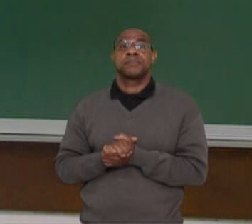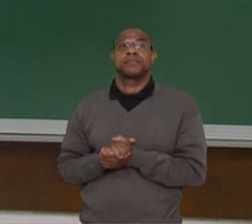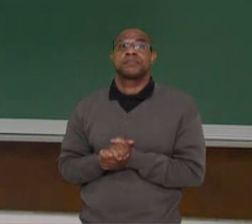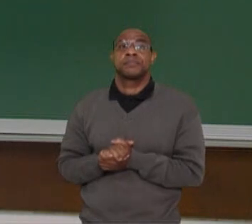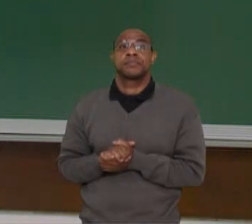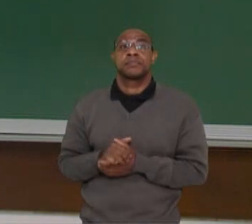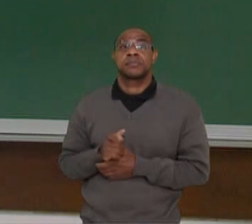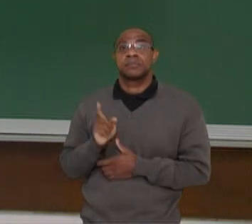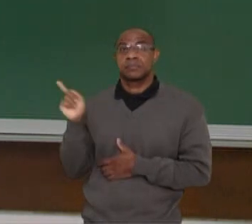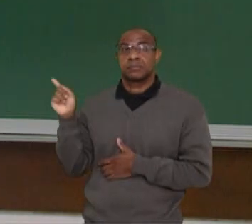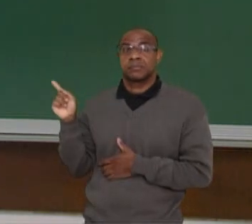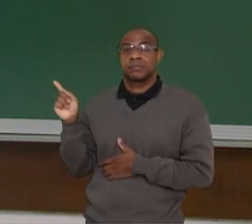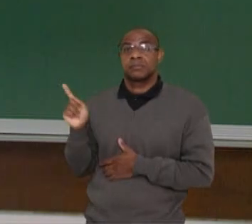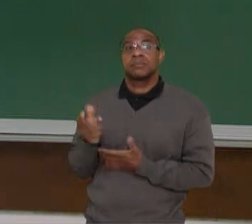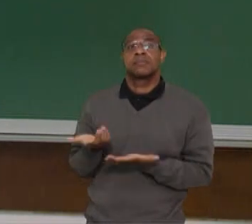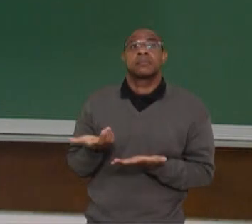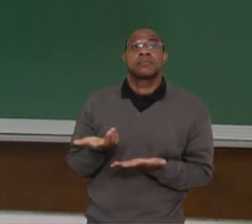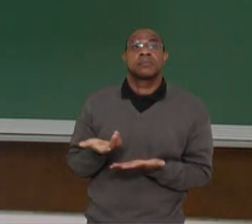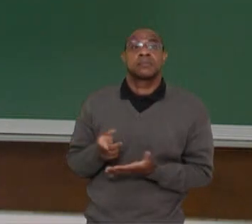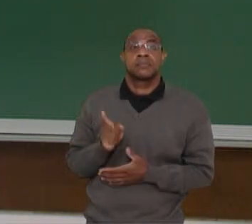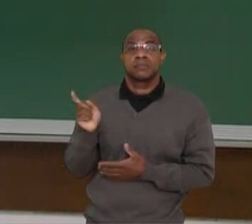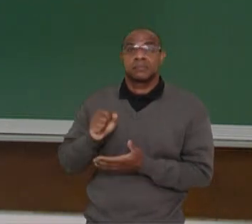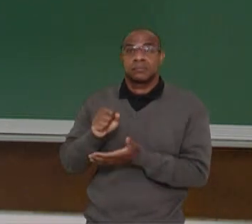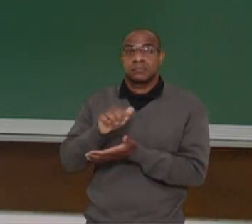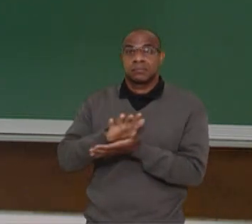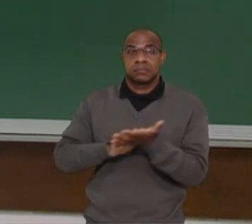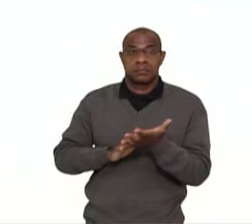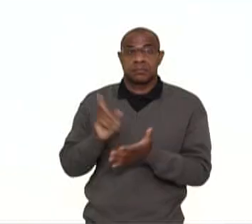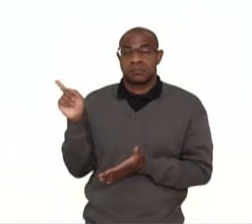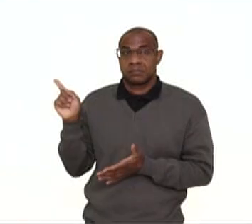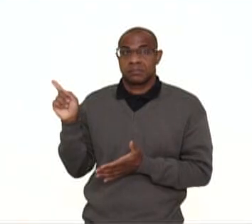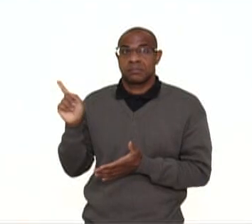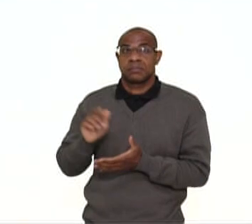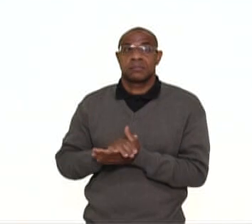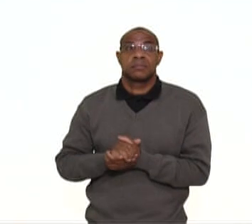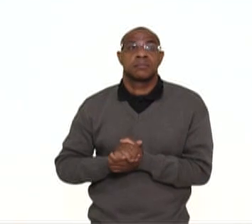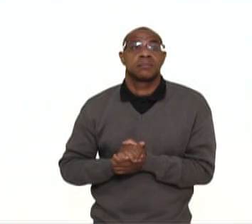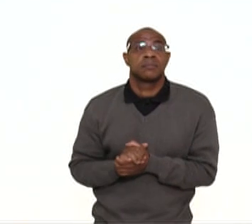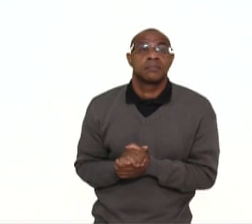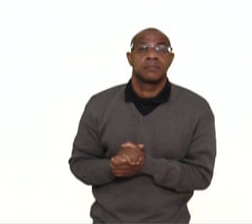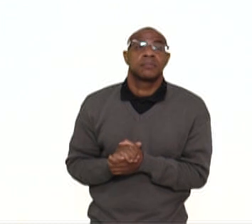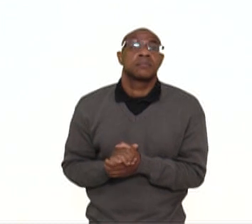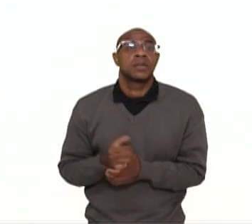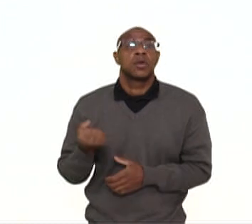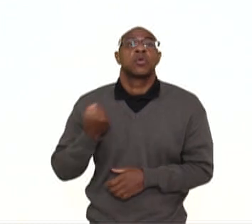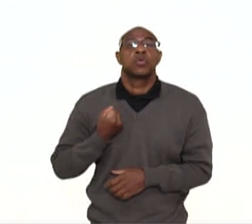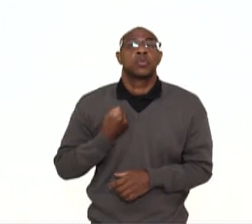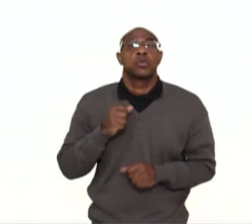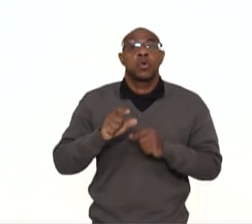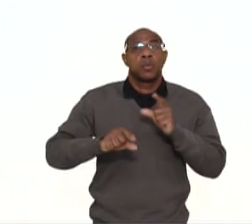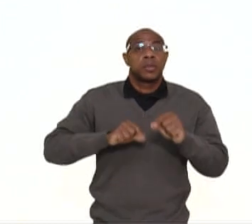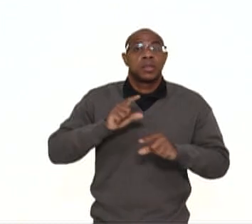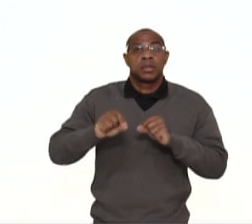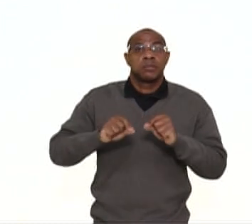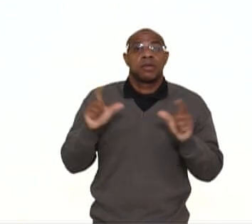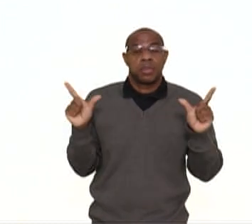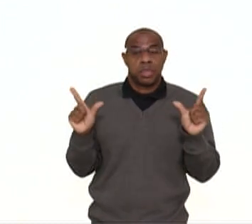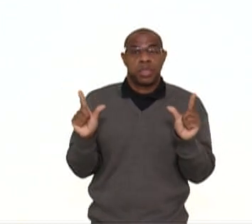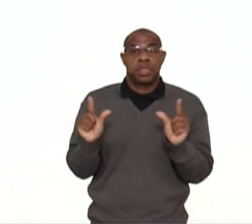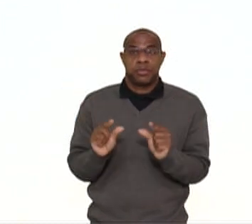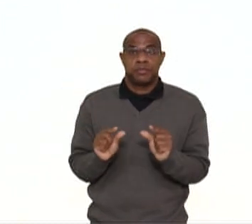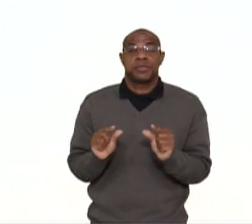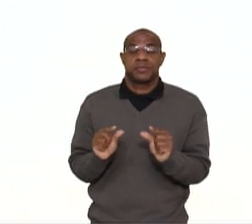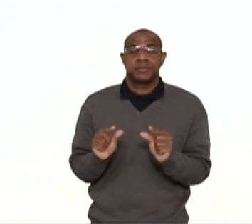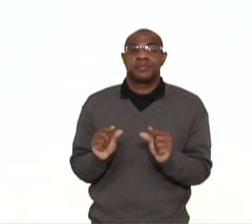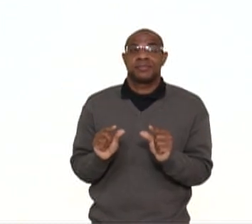Nesse exercício, a escolha de cada elemento interfere nas escolhas seguintes, isso eu já falei. Né? O número de opções vai diminuindo.